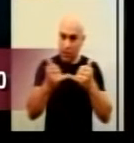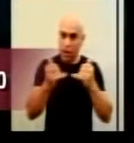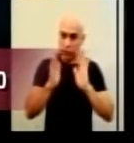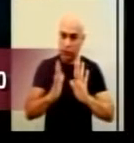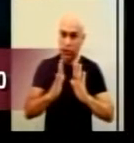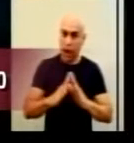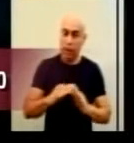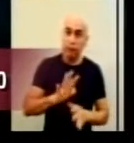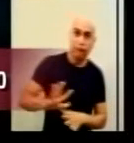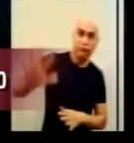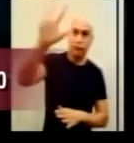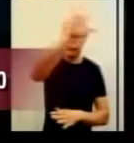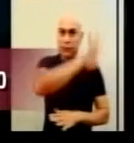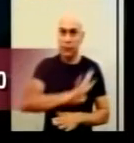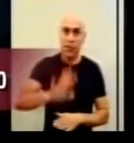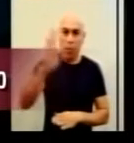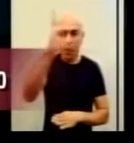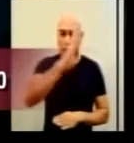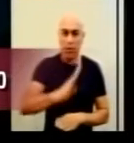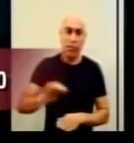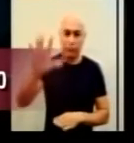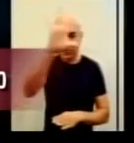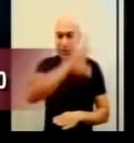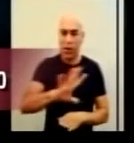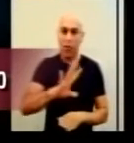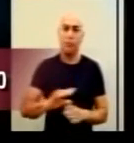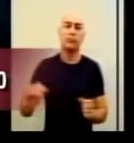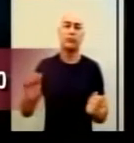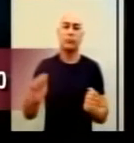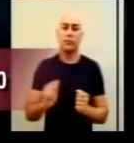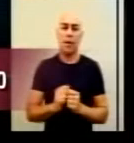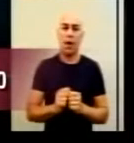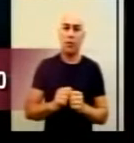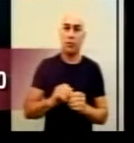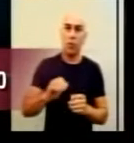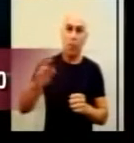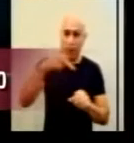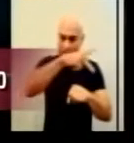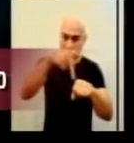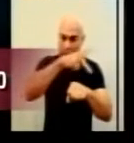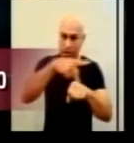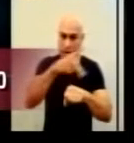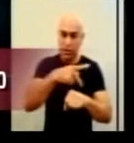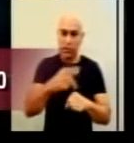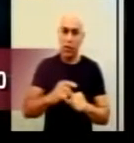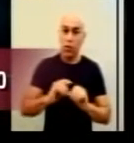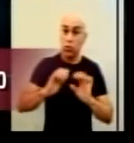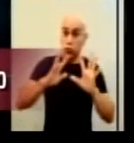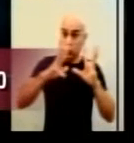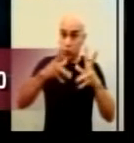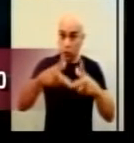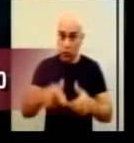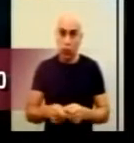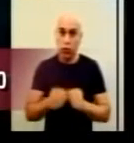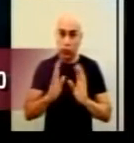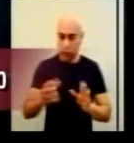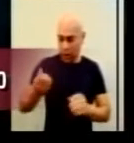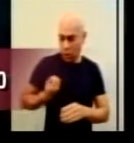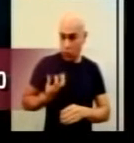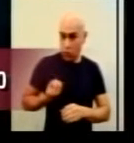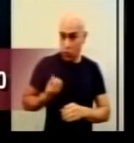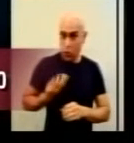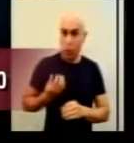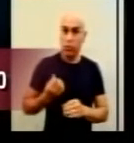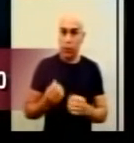nível nacional, não em nível municipal nem estadual, mas isso em nível nacional, e aí com isso os dados estão